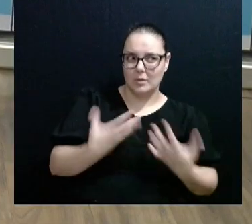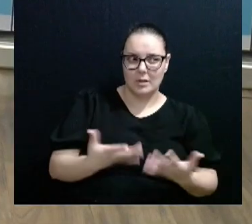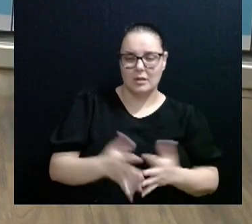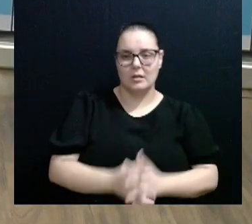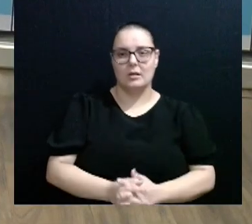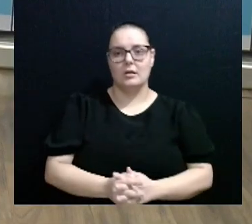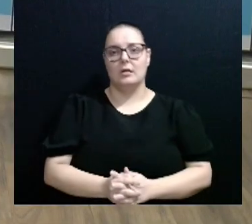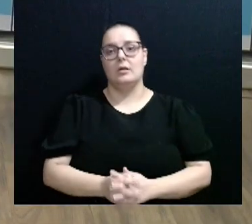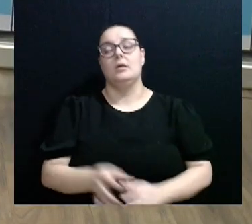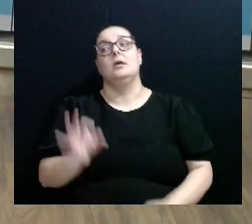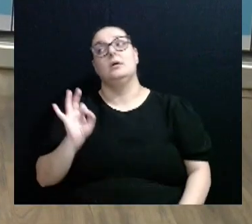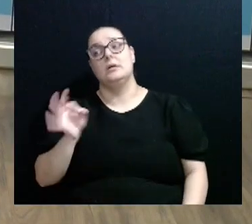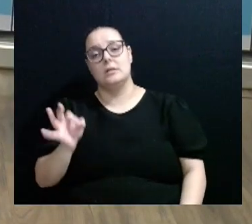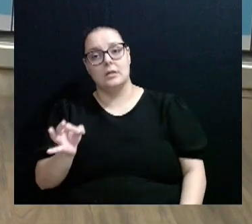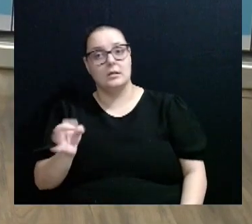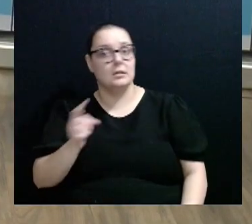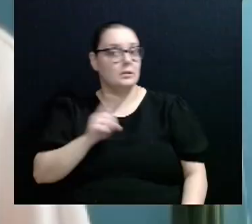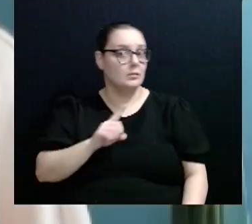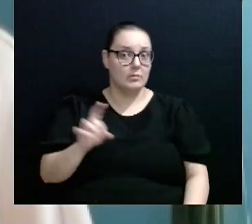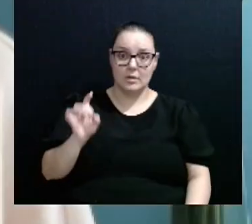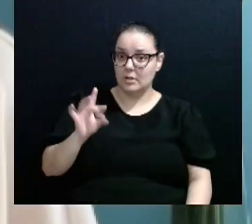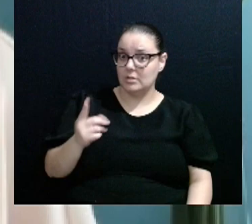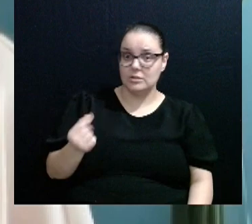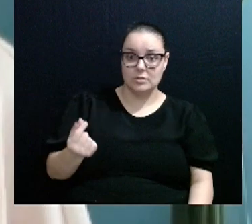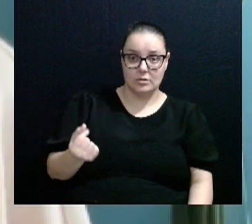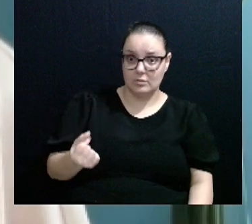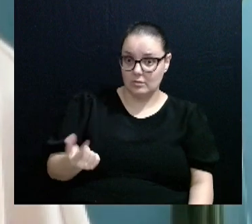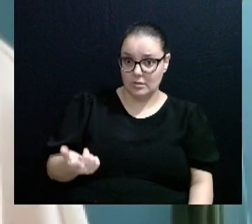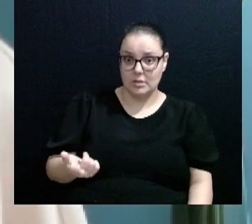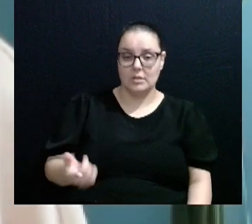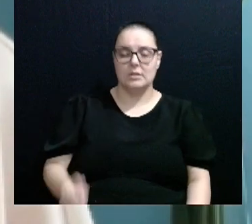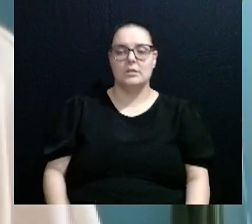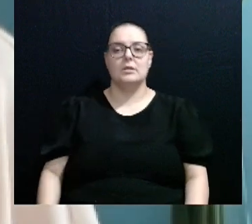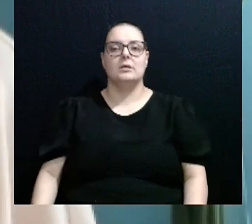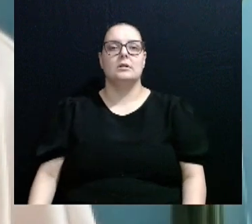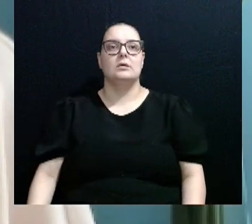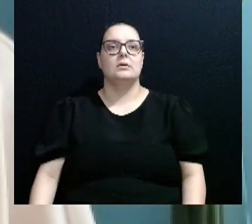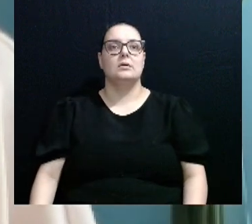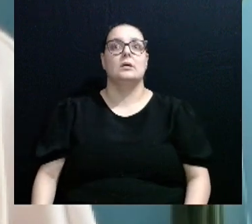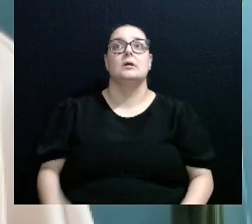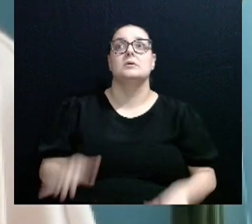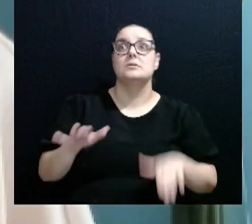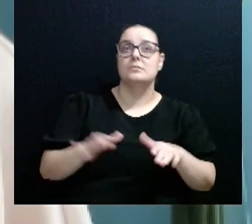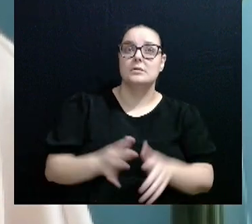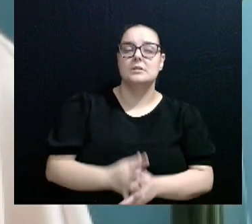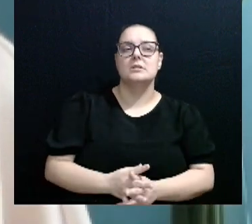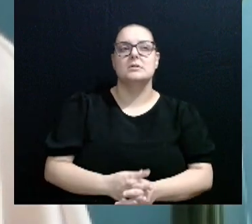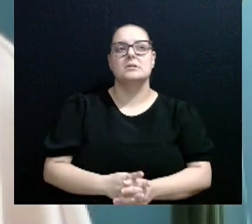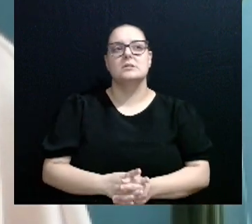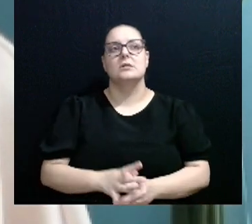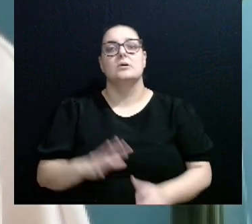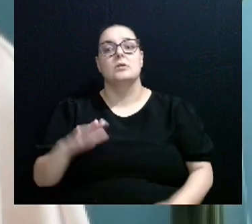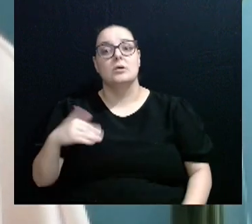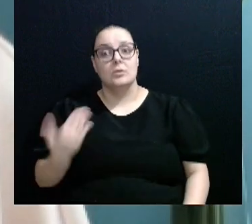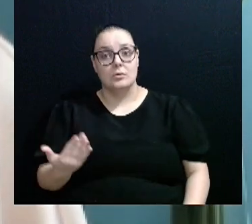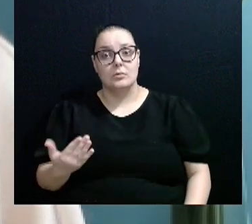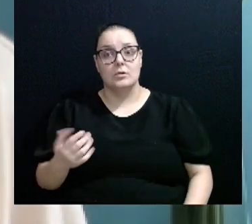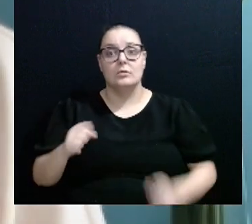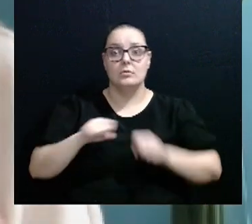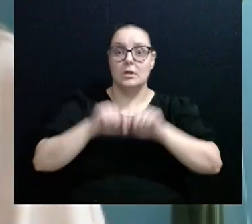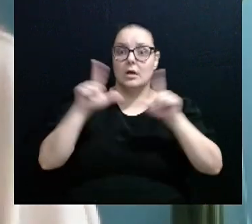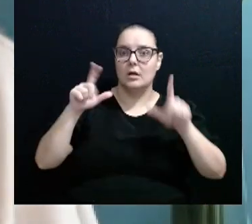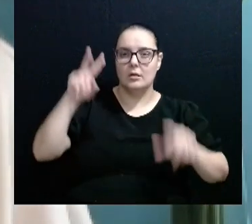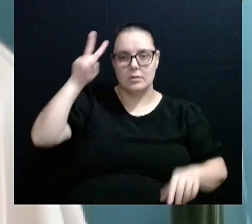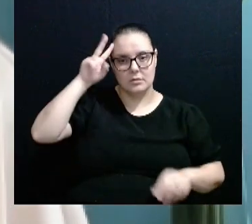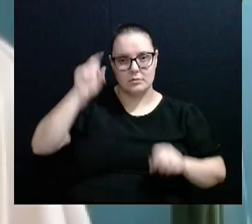Exatamente. Não é necessariamente o financeiro, né? Mas quando o acordar segunda-feira de manhã ou